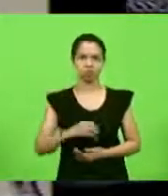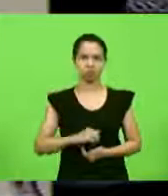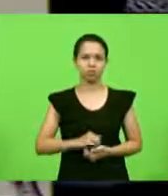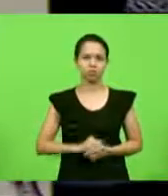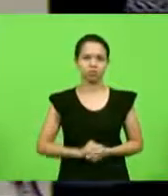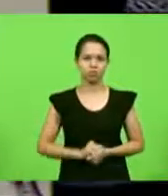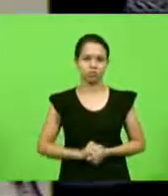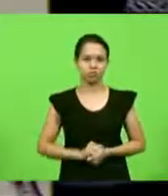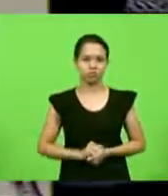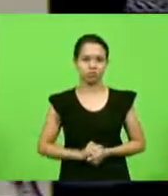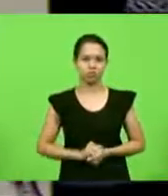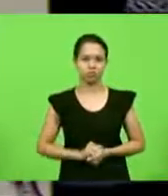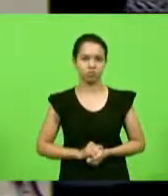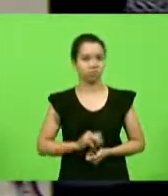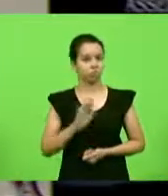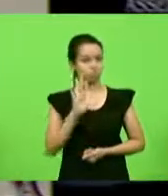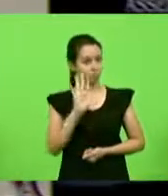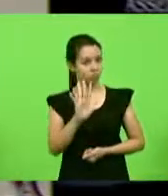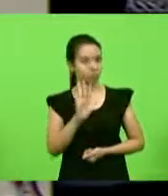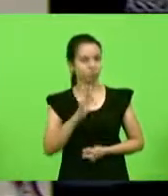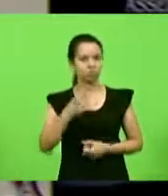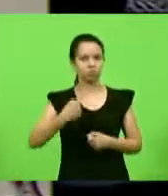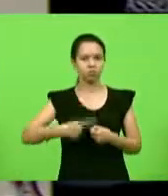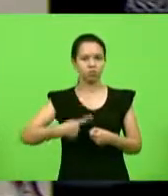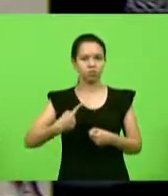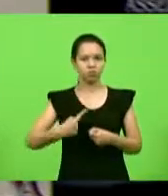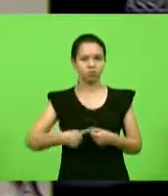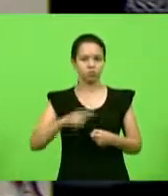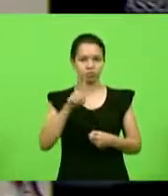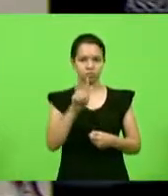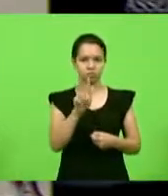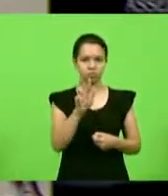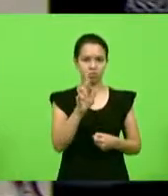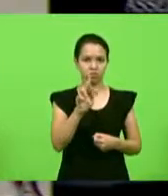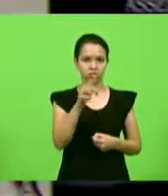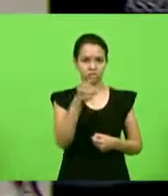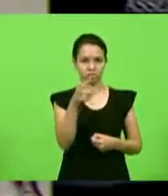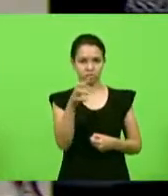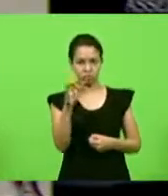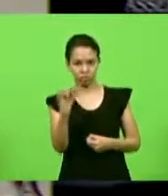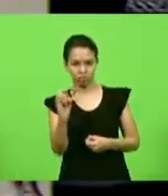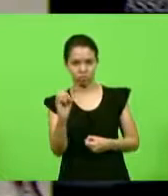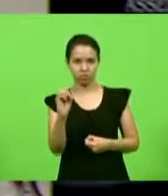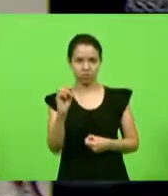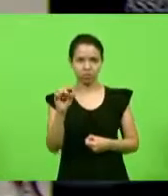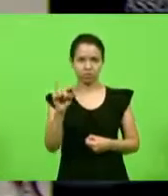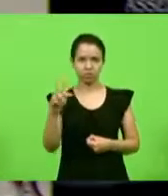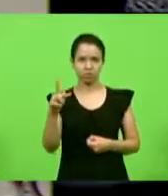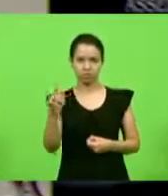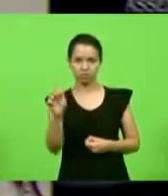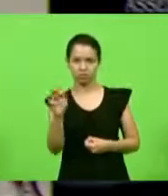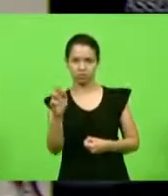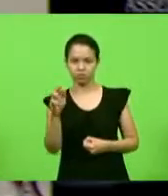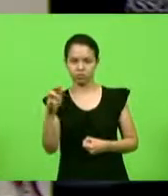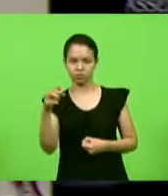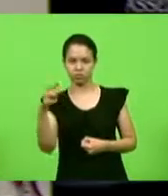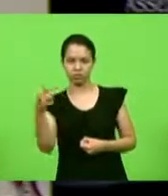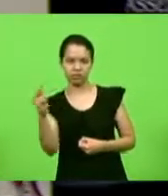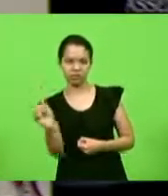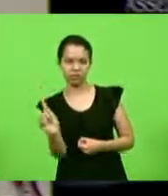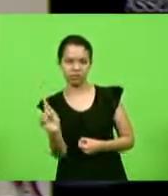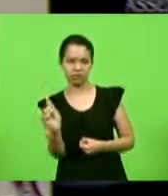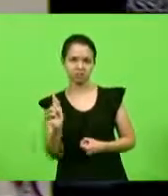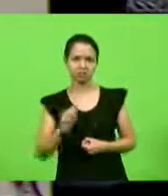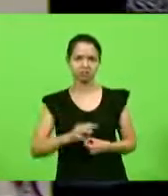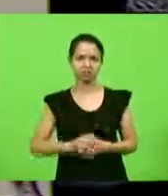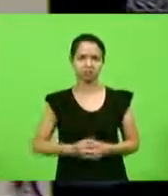Mas o município de Grão-Pará é um município que eu confesso que eu não tinha essa informação. É